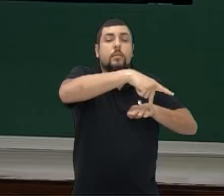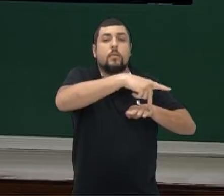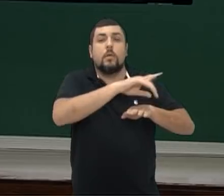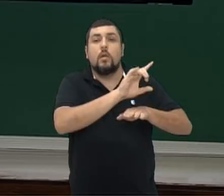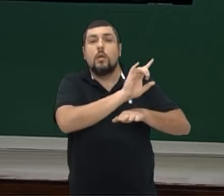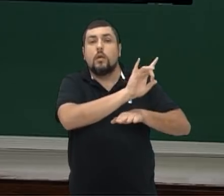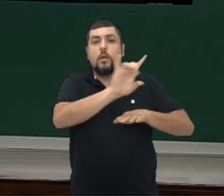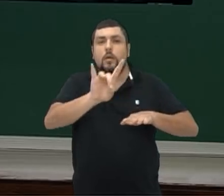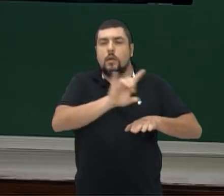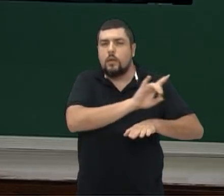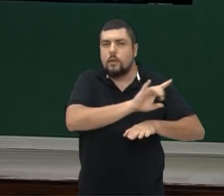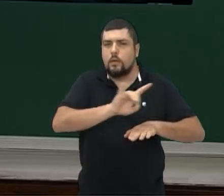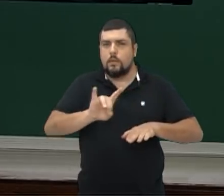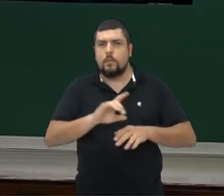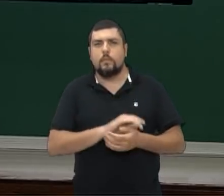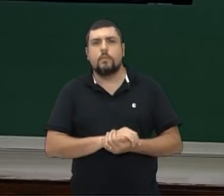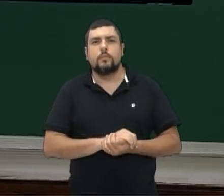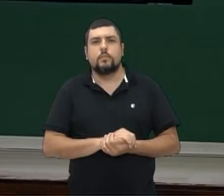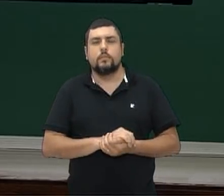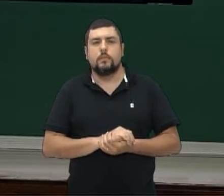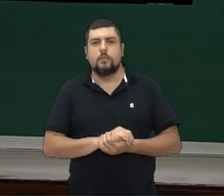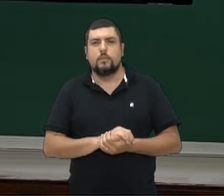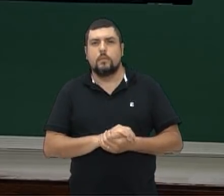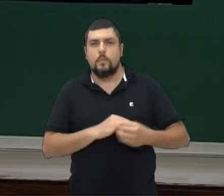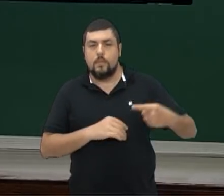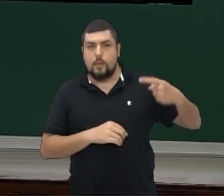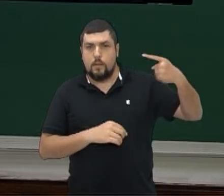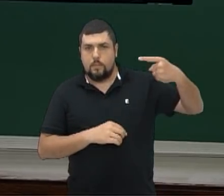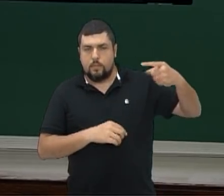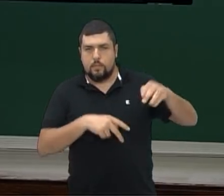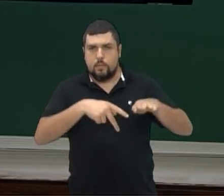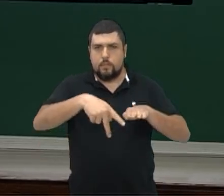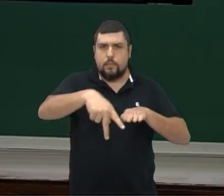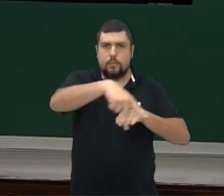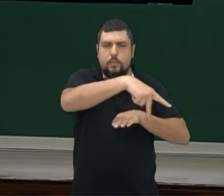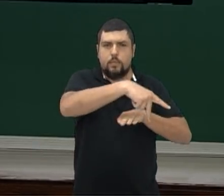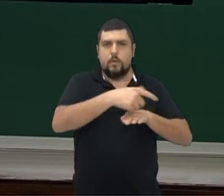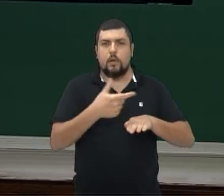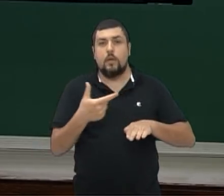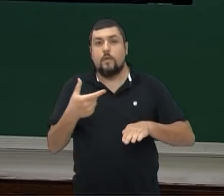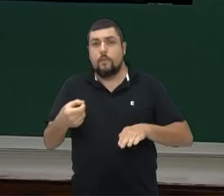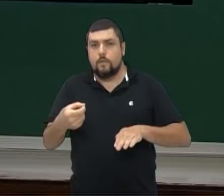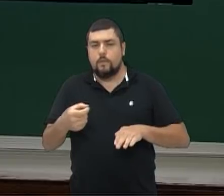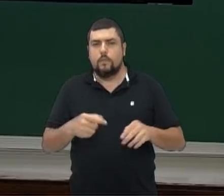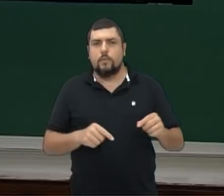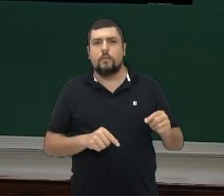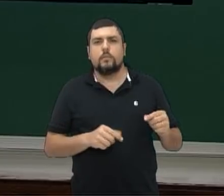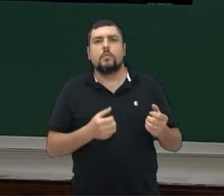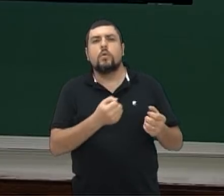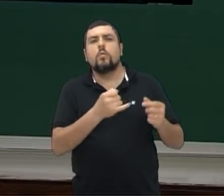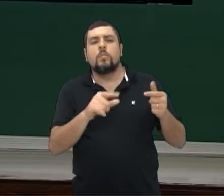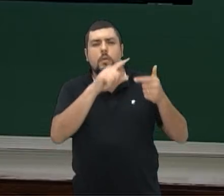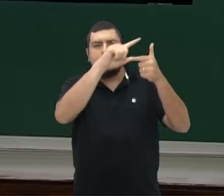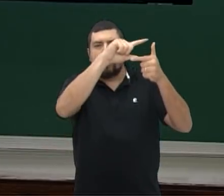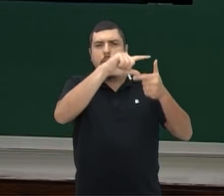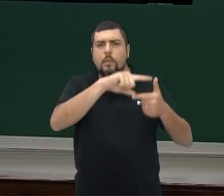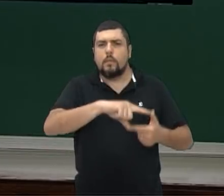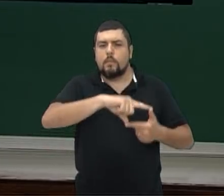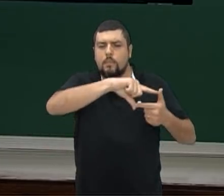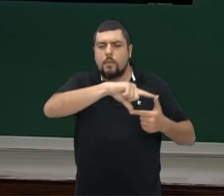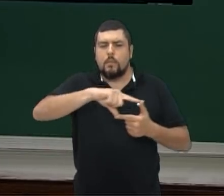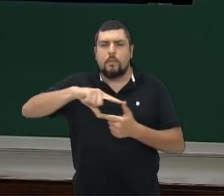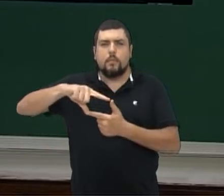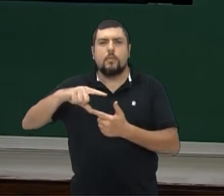fazer a comparação. Veja que o perímetro da figura 1 é 20. Localizando aqui a figura 1.